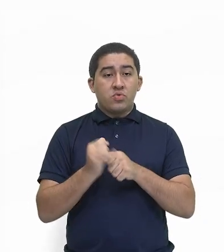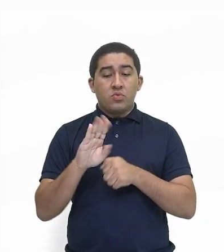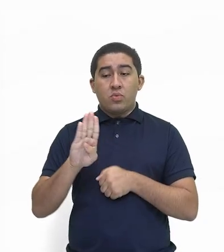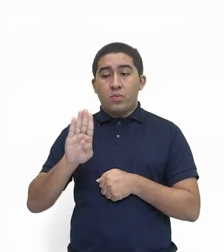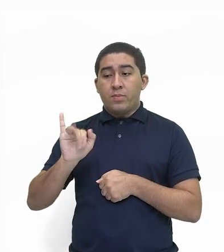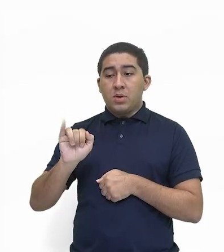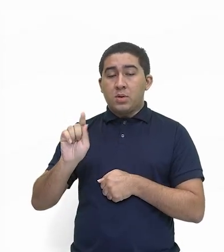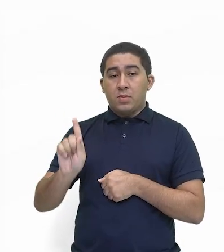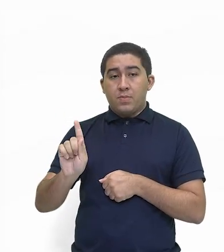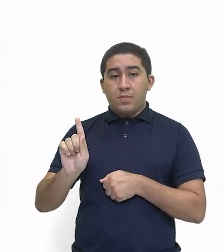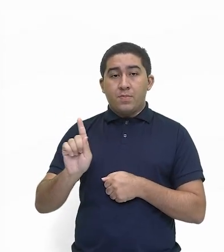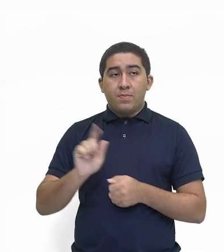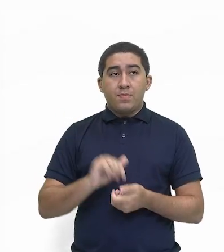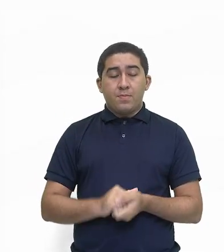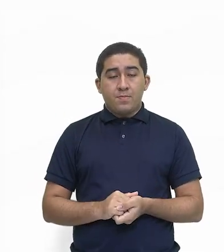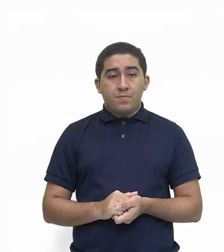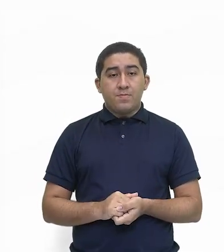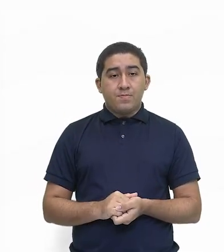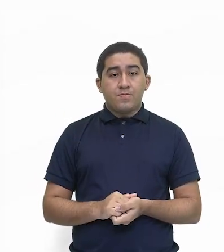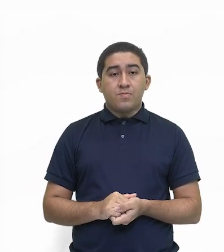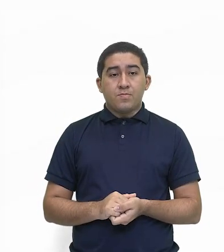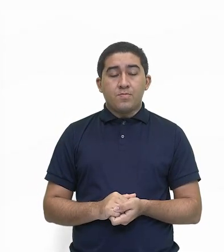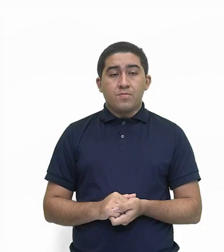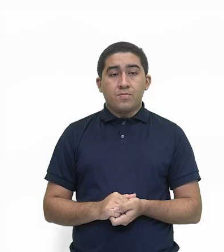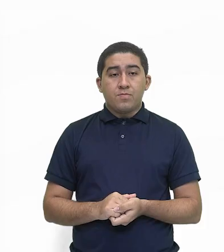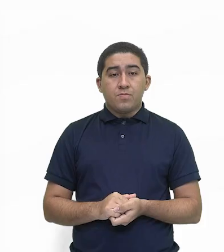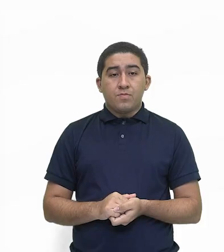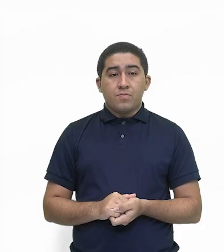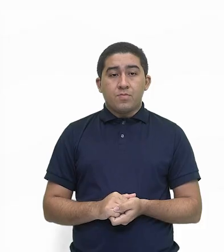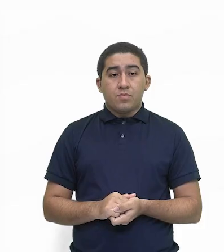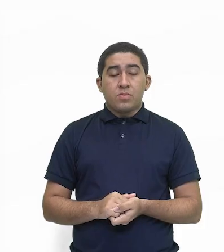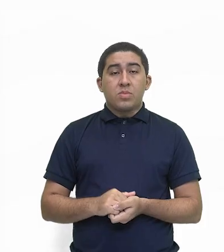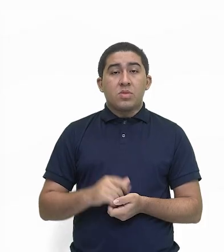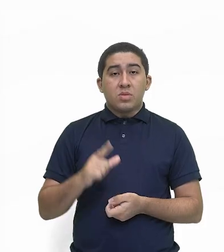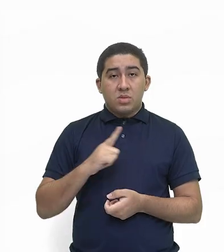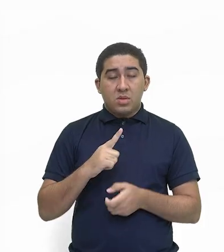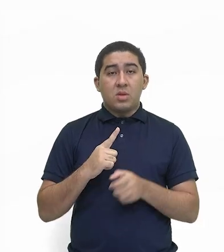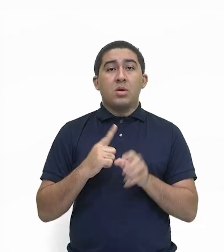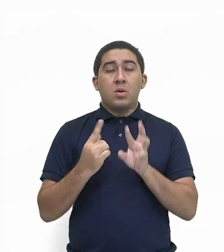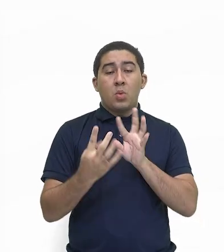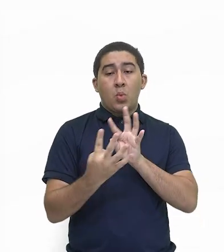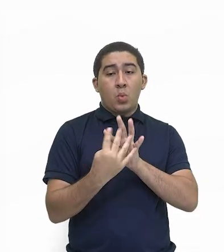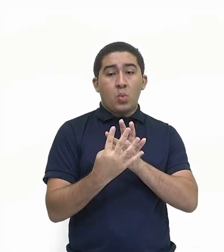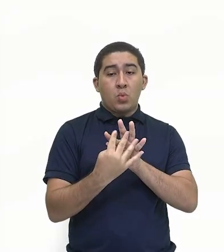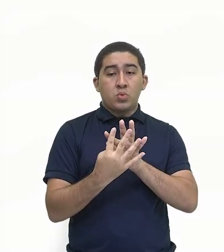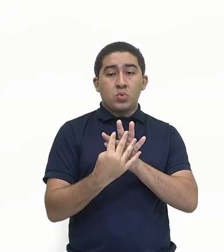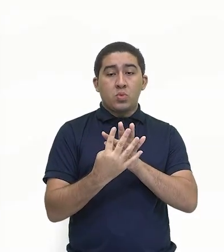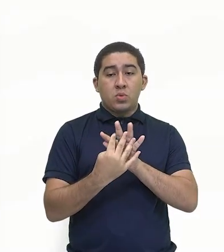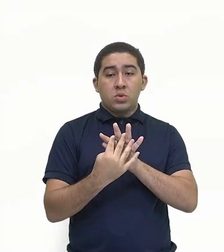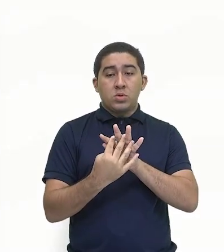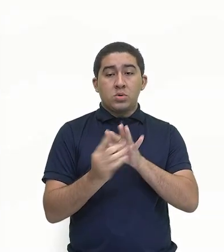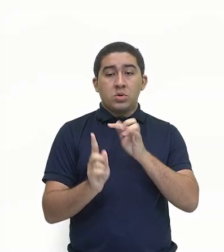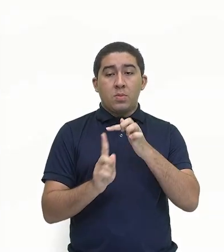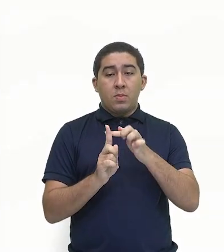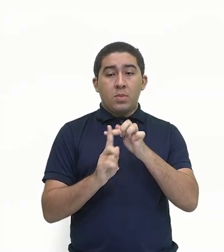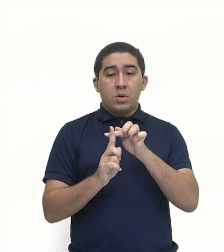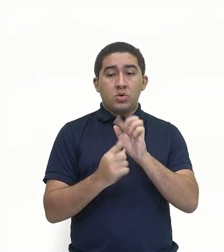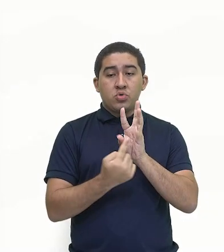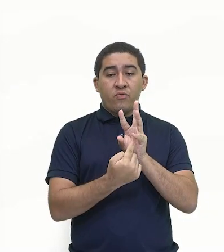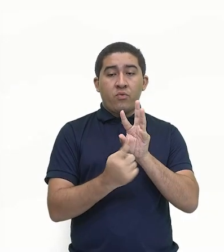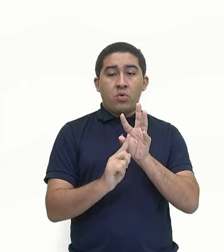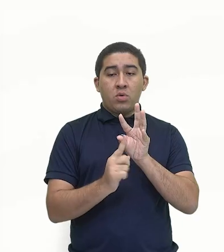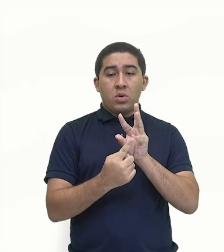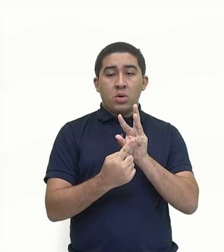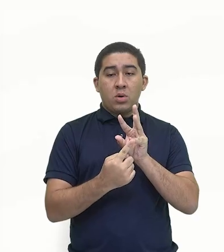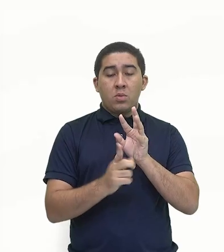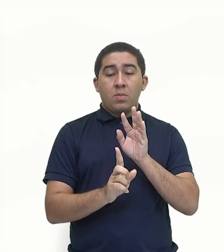O adjetivo big, ele é formado, né, por consoante vogal mais consoante,